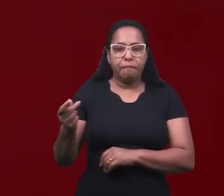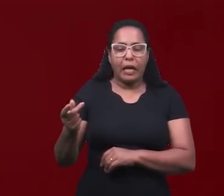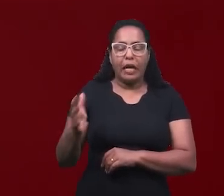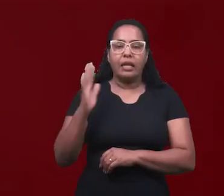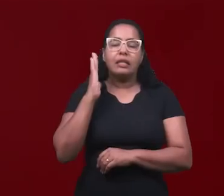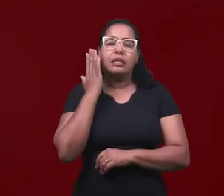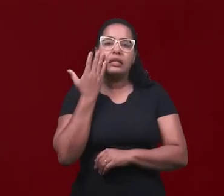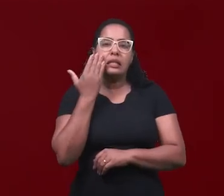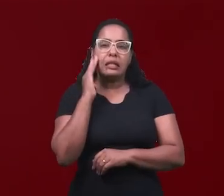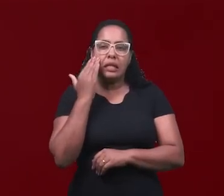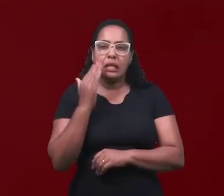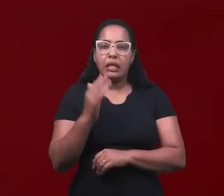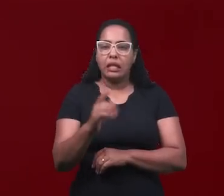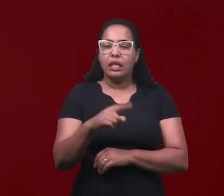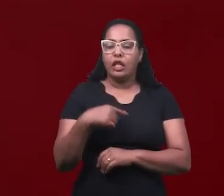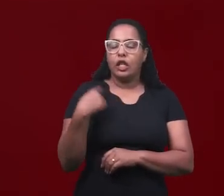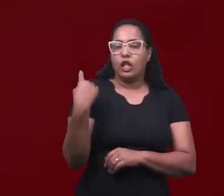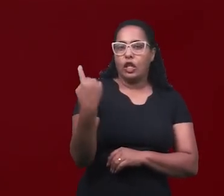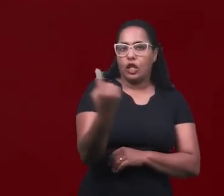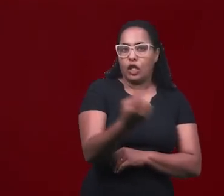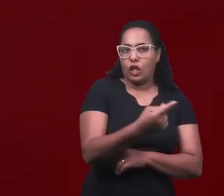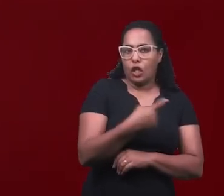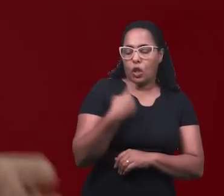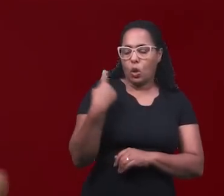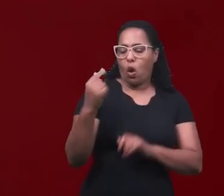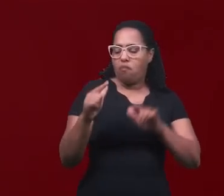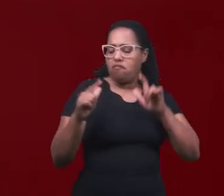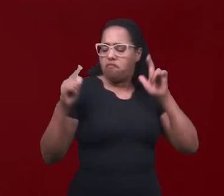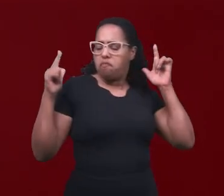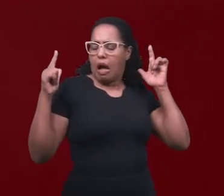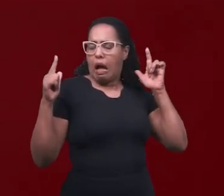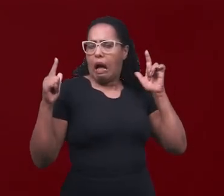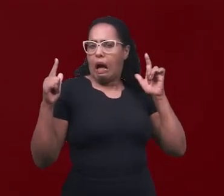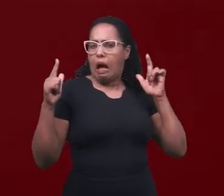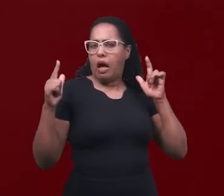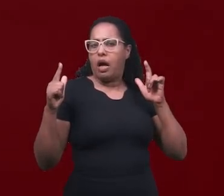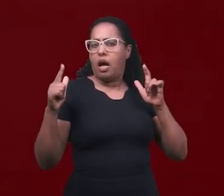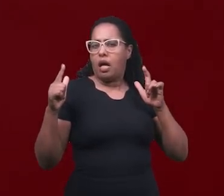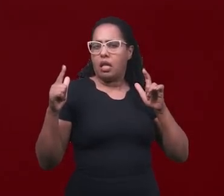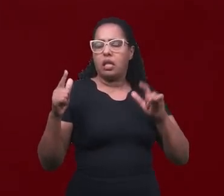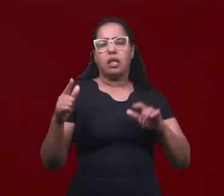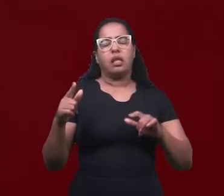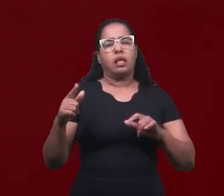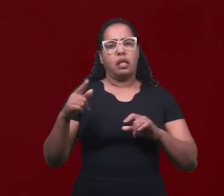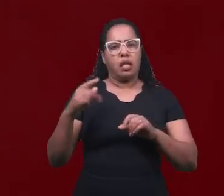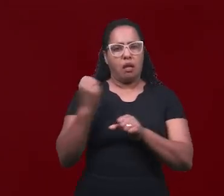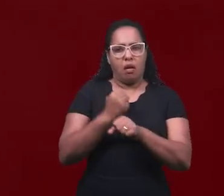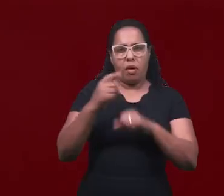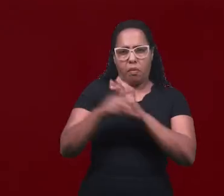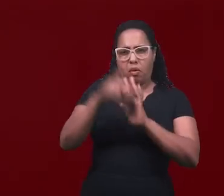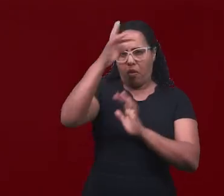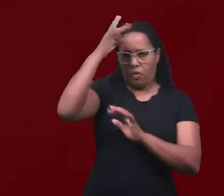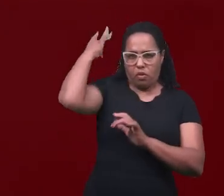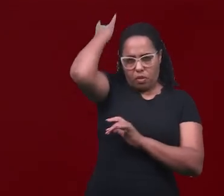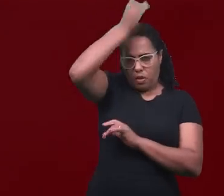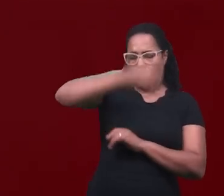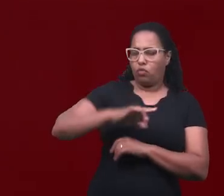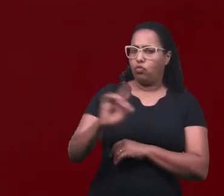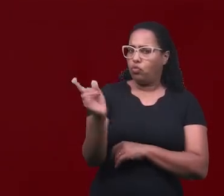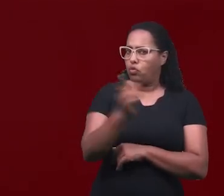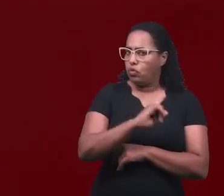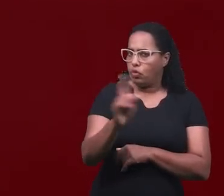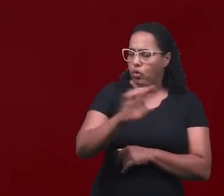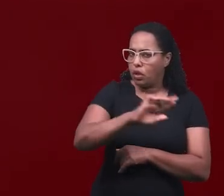é entender que somos detentores exclusivos da obra do Espírito Santo. Mas entendemos que há uma só obra do Espírito Santo